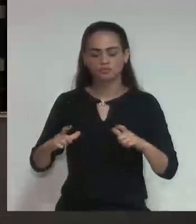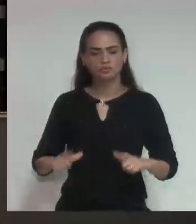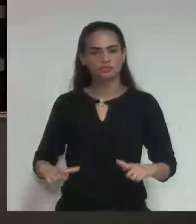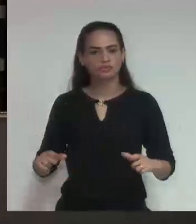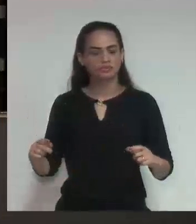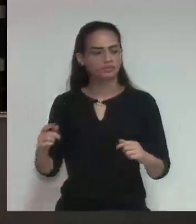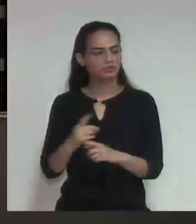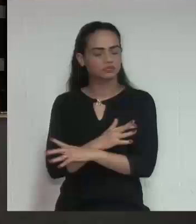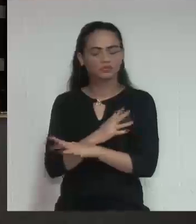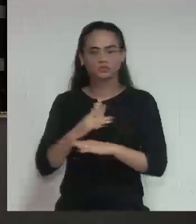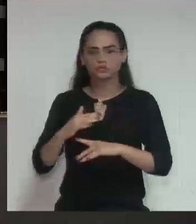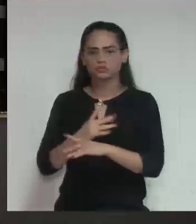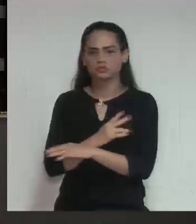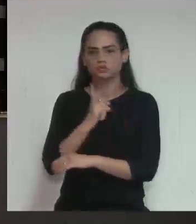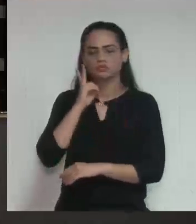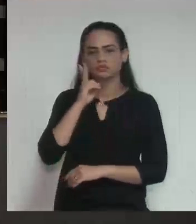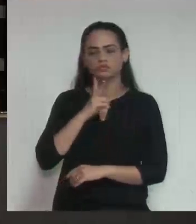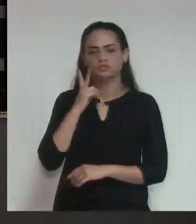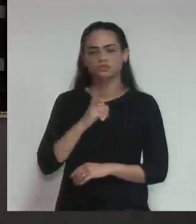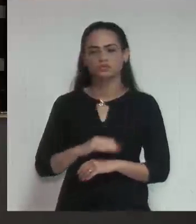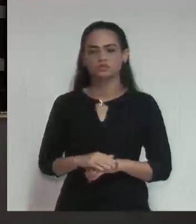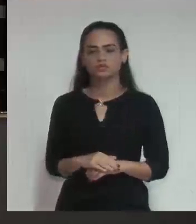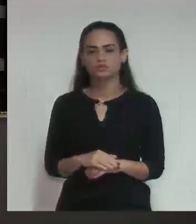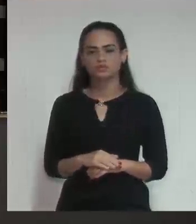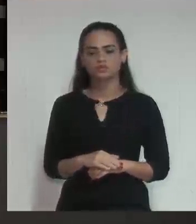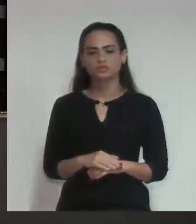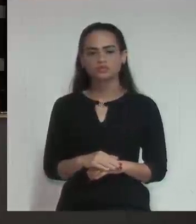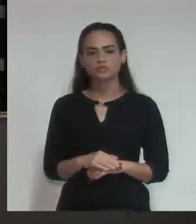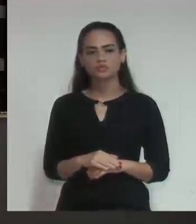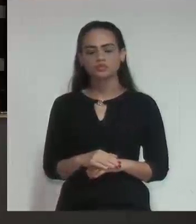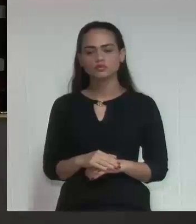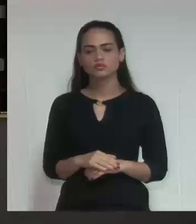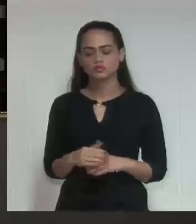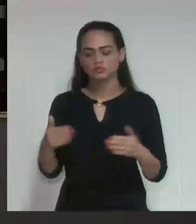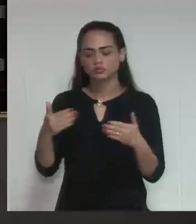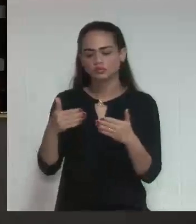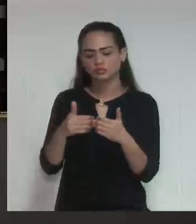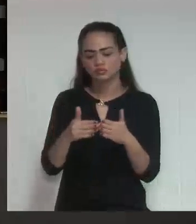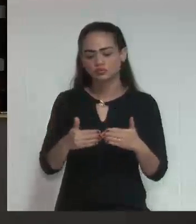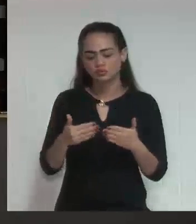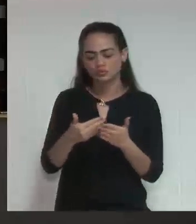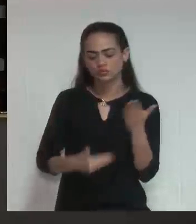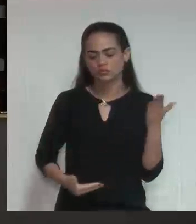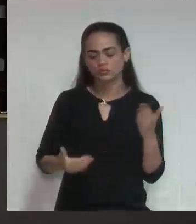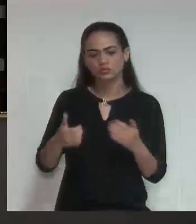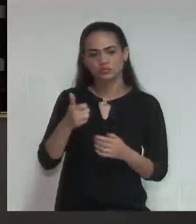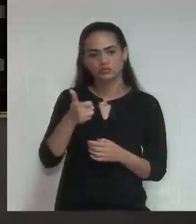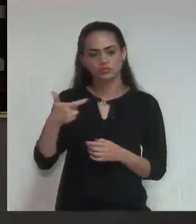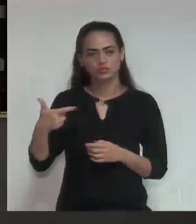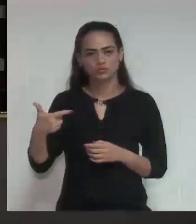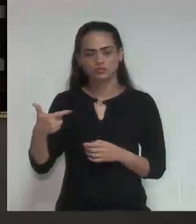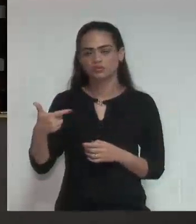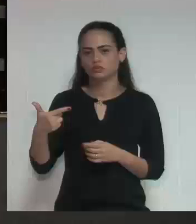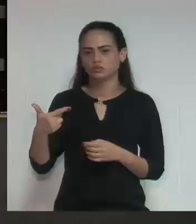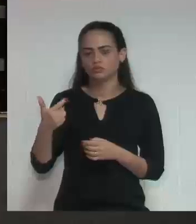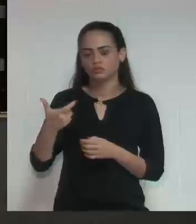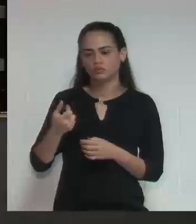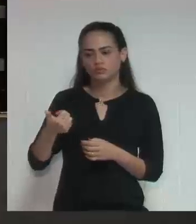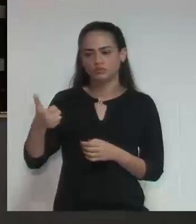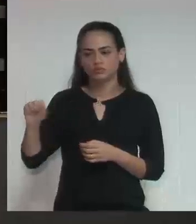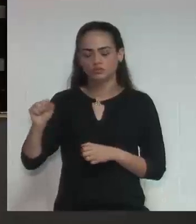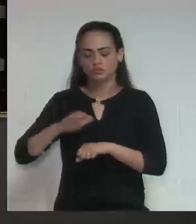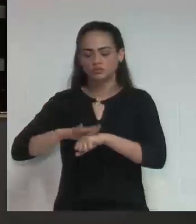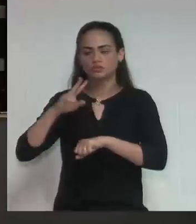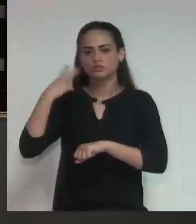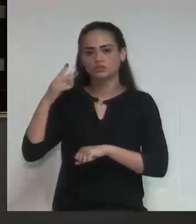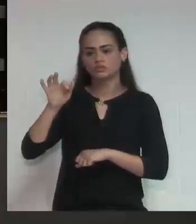número 55, Jardim Alves Nogueira, Vinhedo, São Paulo. Moção número 212/2018. Autoria, vereadora Flávia Bittar. A